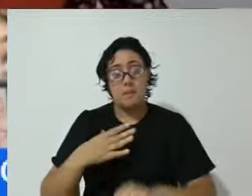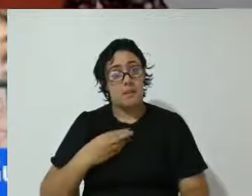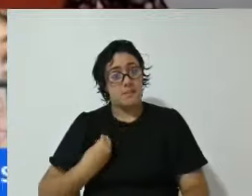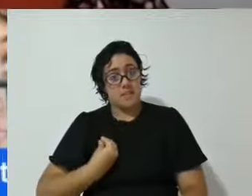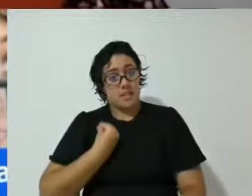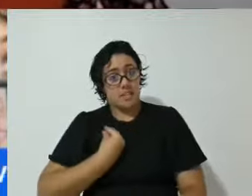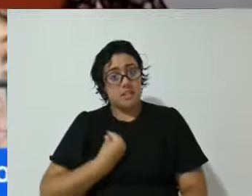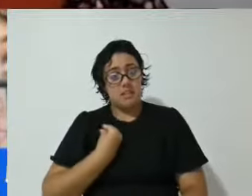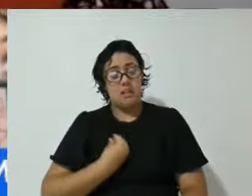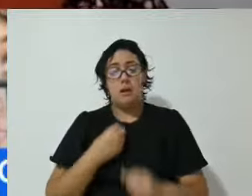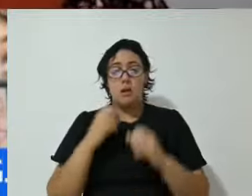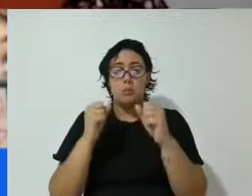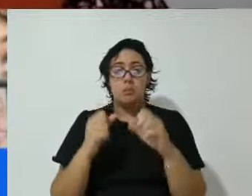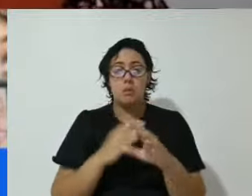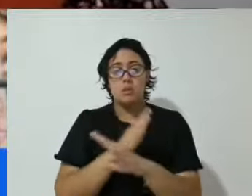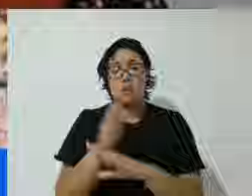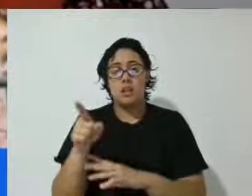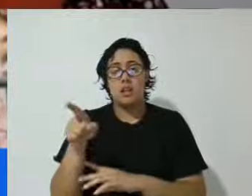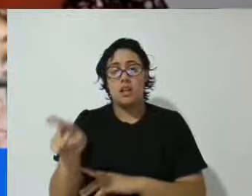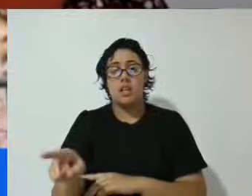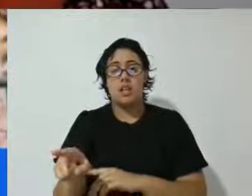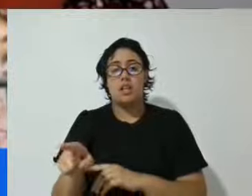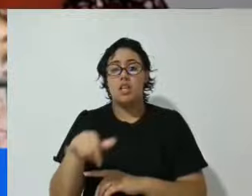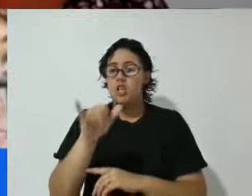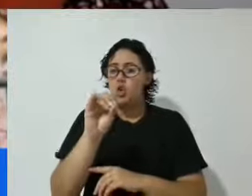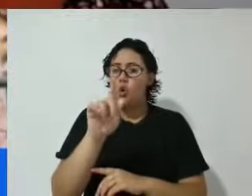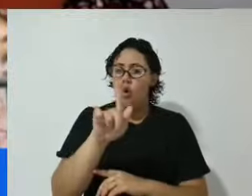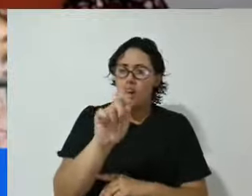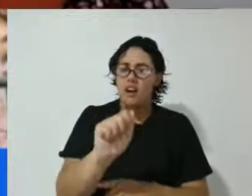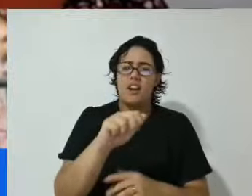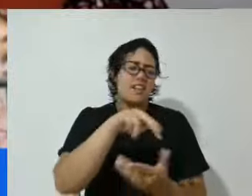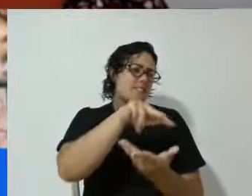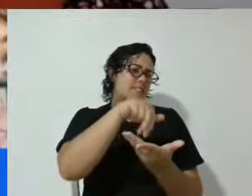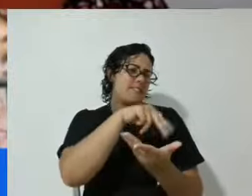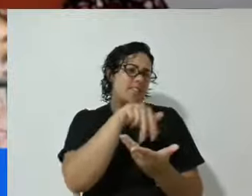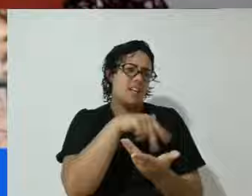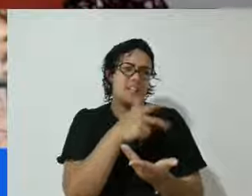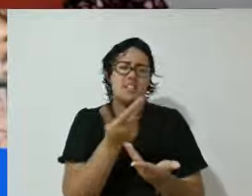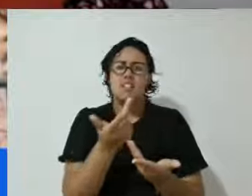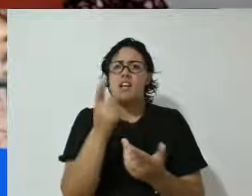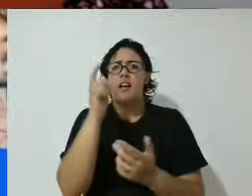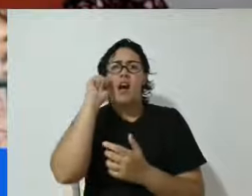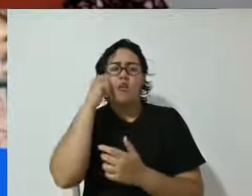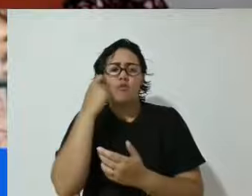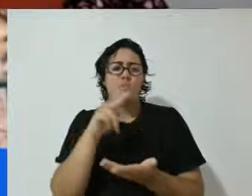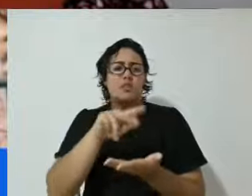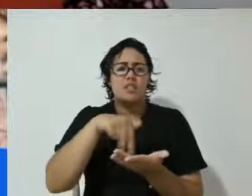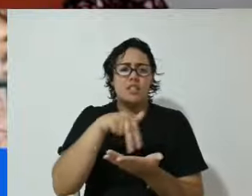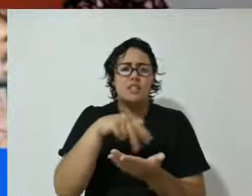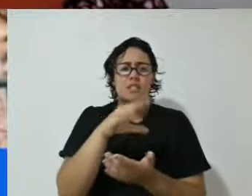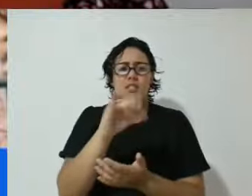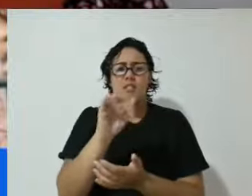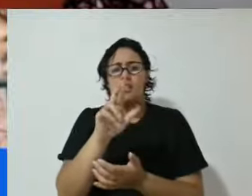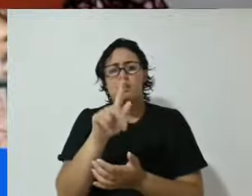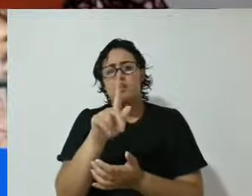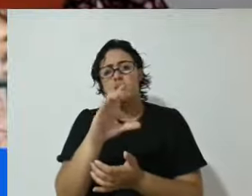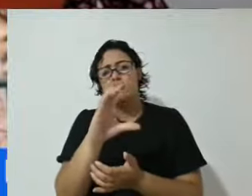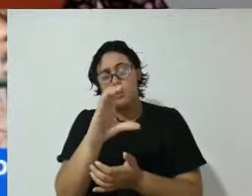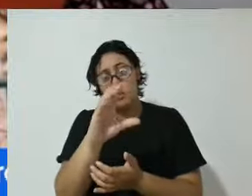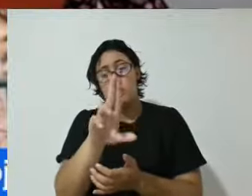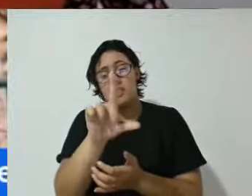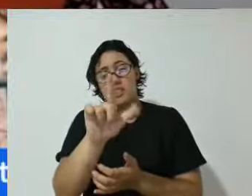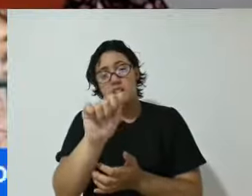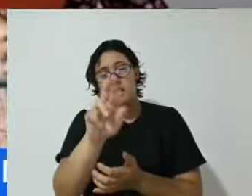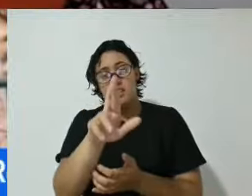Eu posso ir no Lian Kun, na yoga, na dança circular, na dança afro, posso trazer meu filho, meu enteado para o parkour,